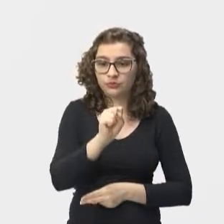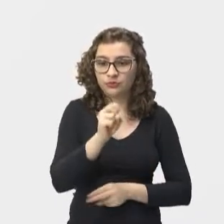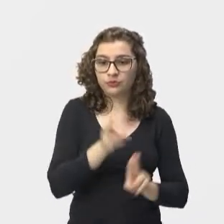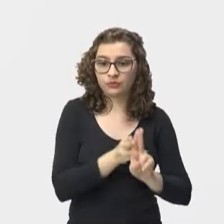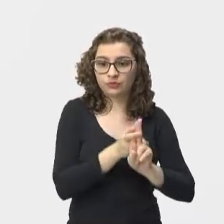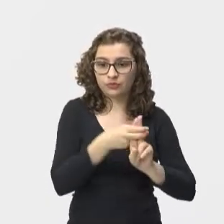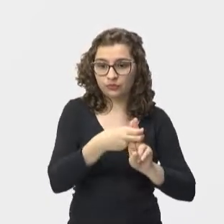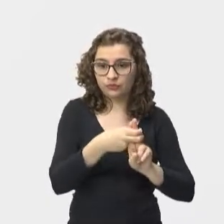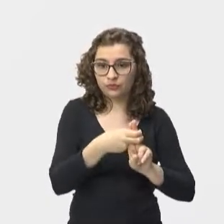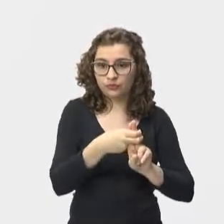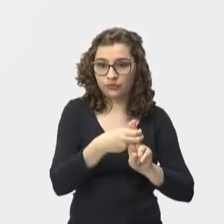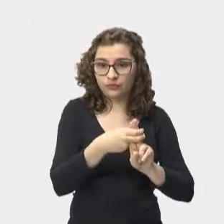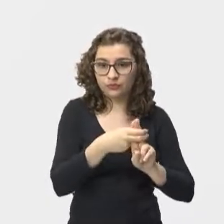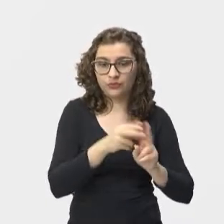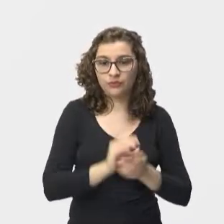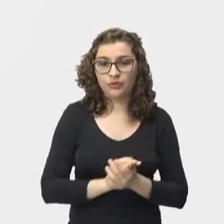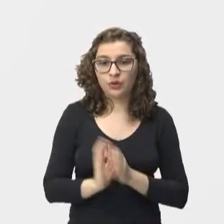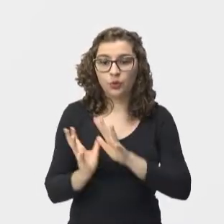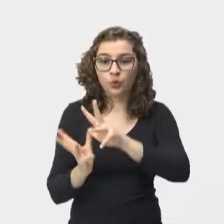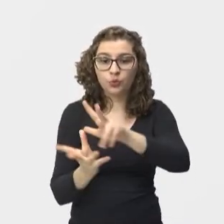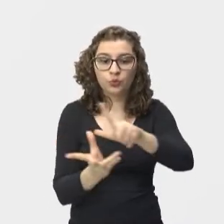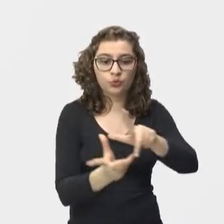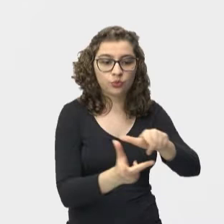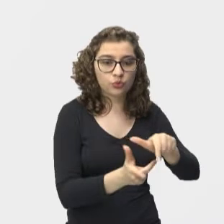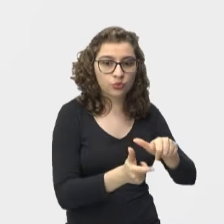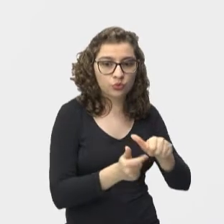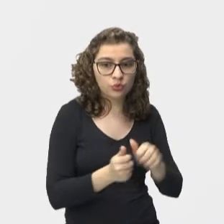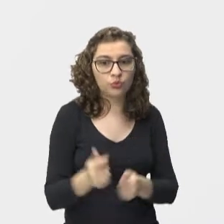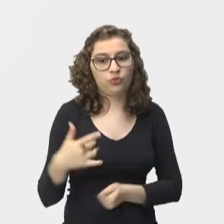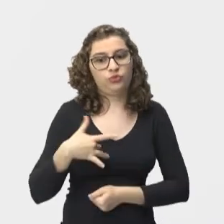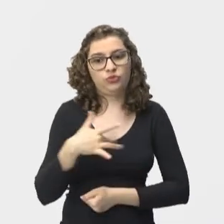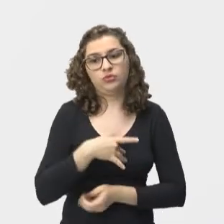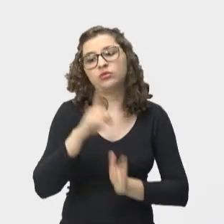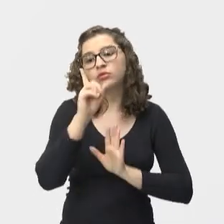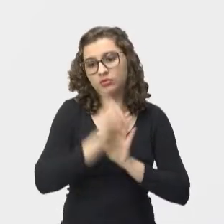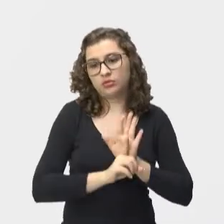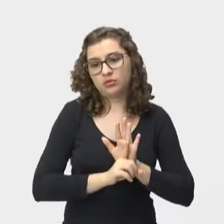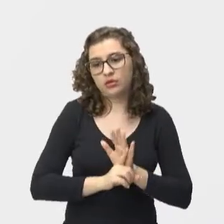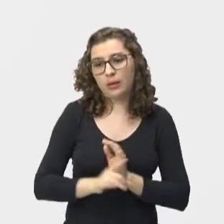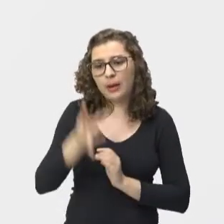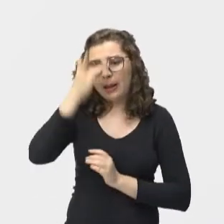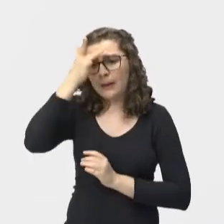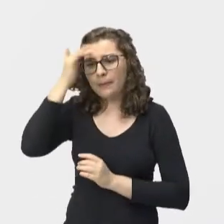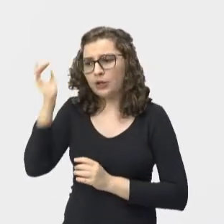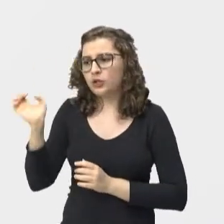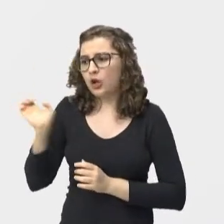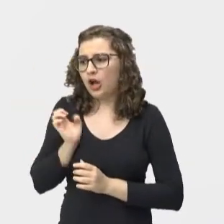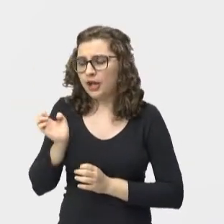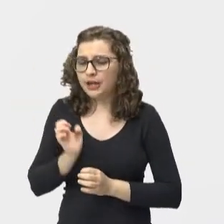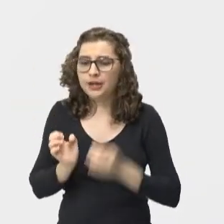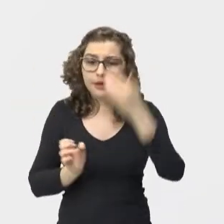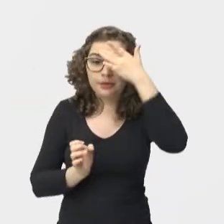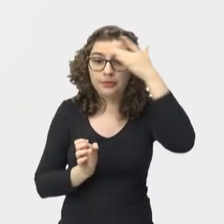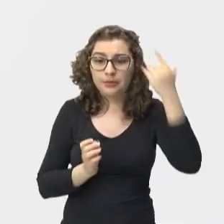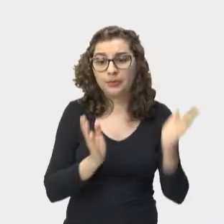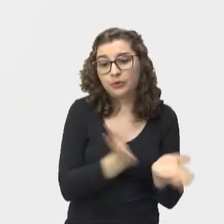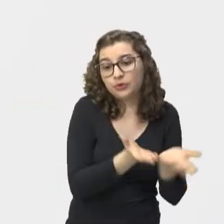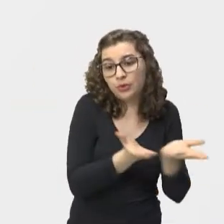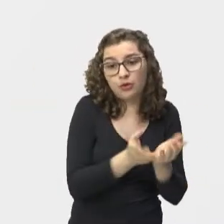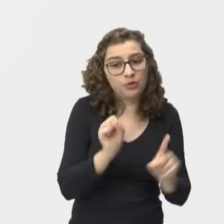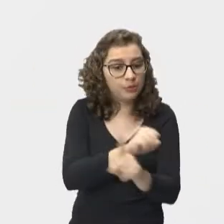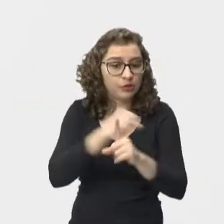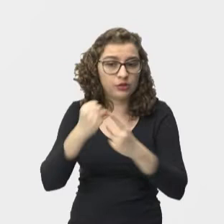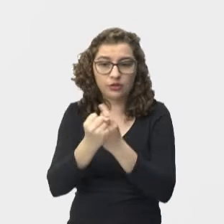da universalização da saúde para todos. Para ricos e para pobres, é para a sociedade.